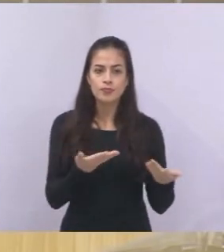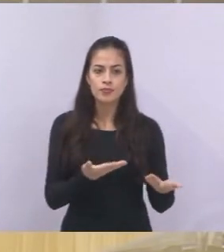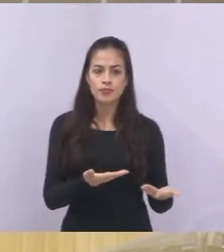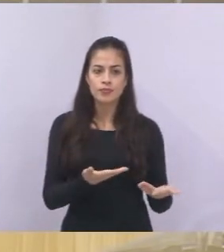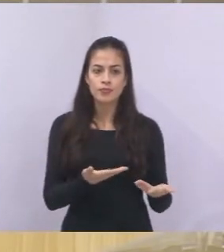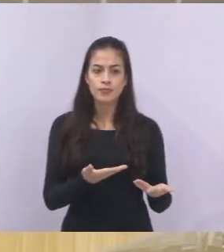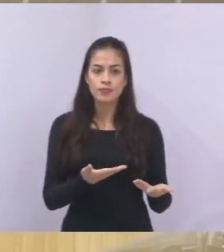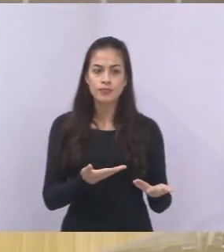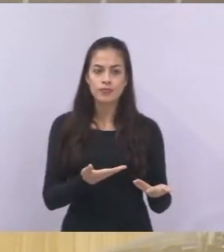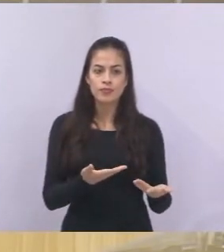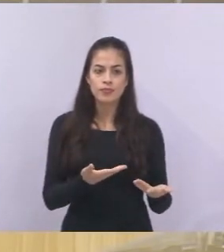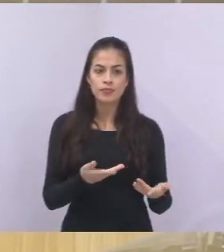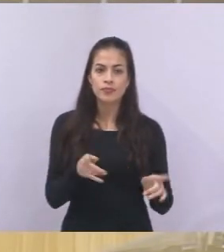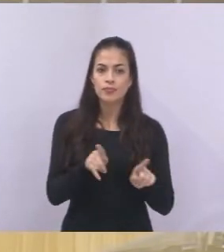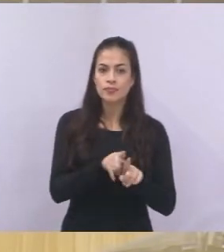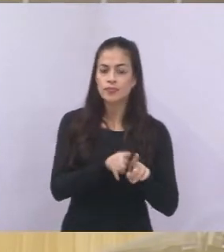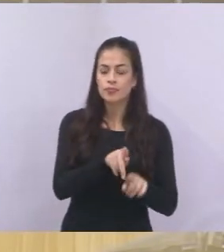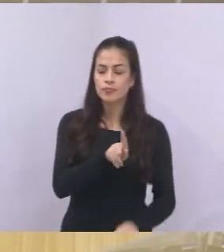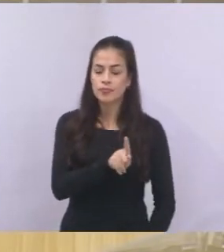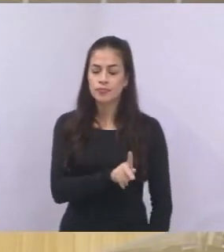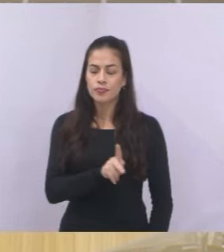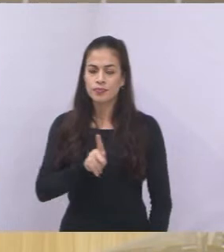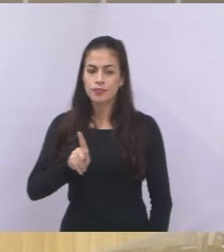e servidores professores